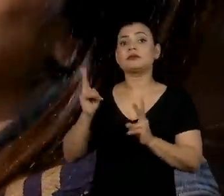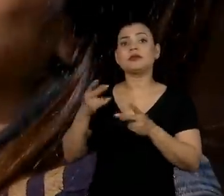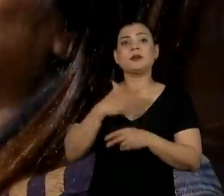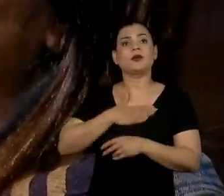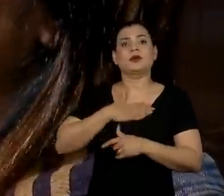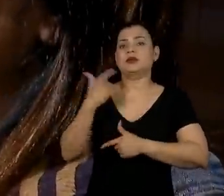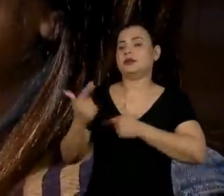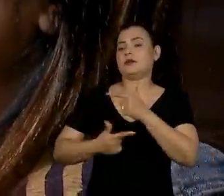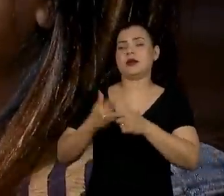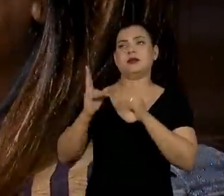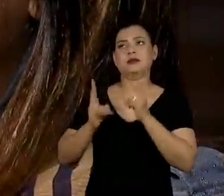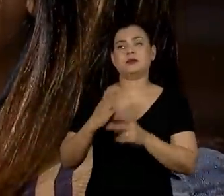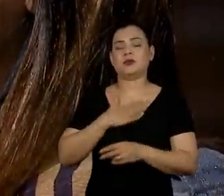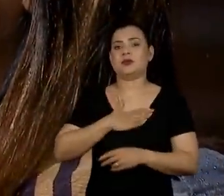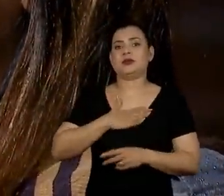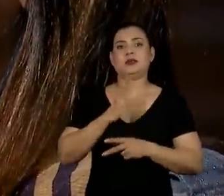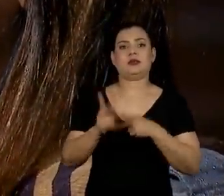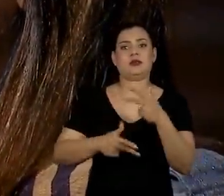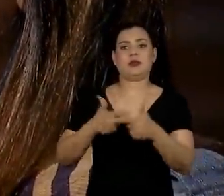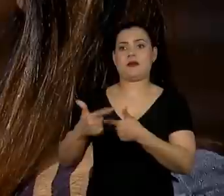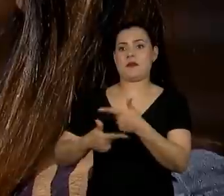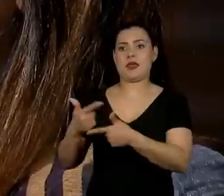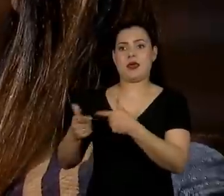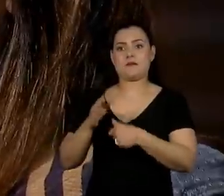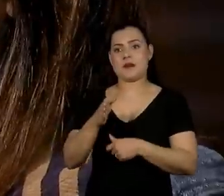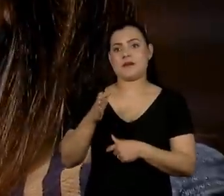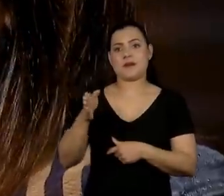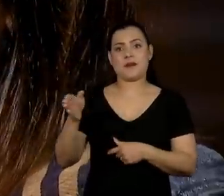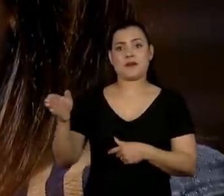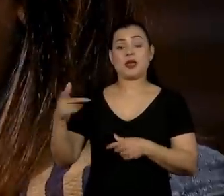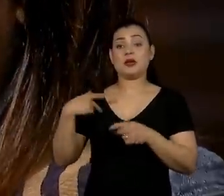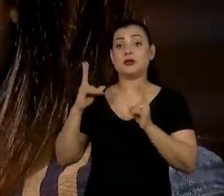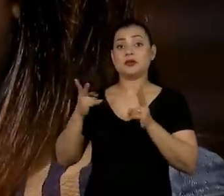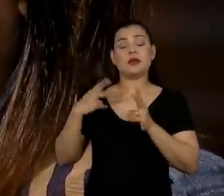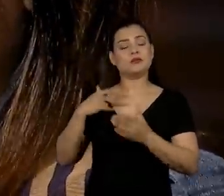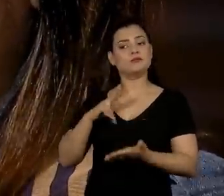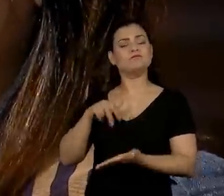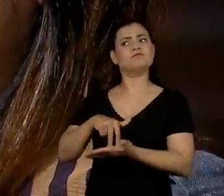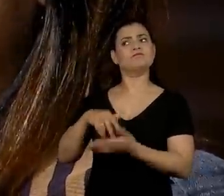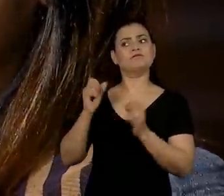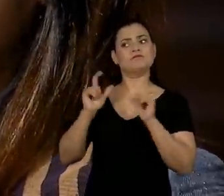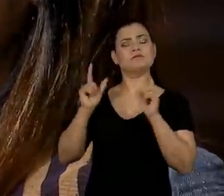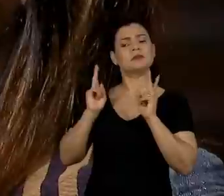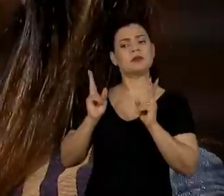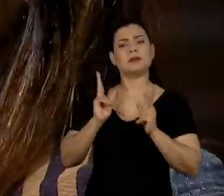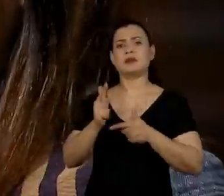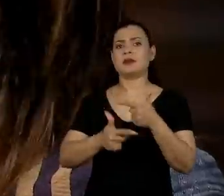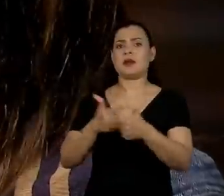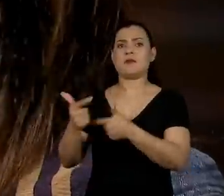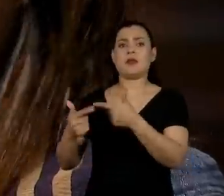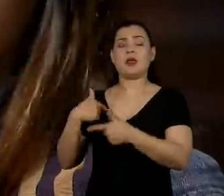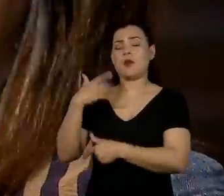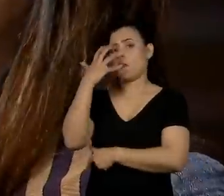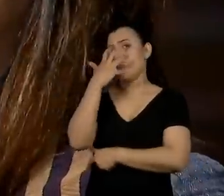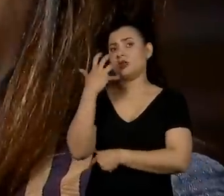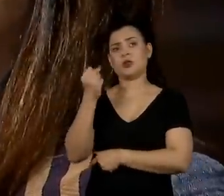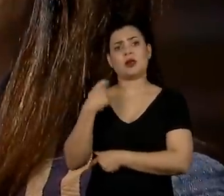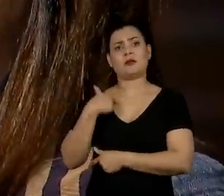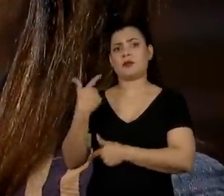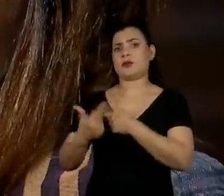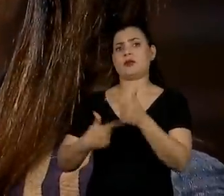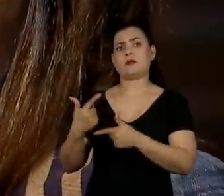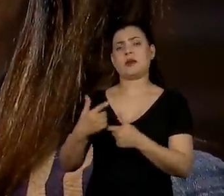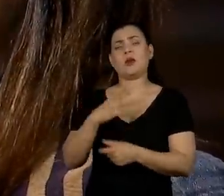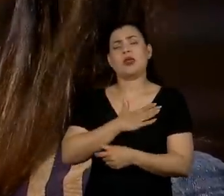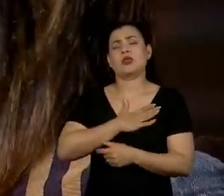muito de trabalhar então sempre fiquei muito meu pé no trabalho eu sou apaixonada pelo meu trabalho